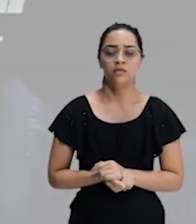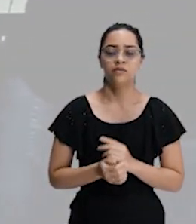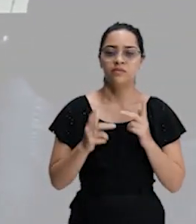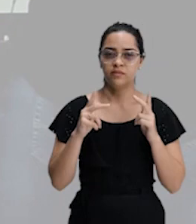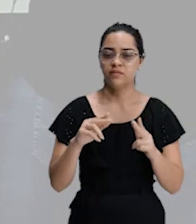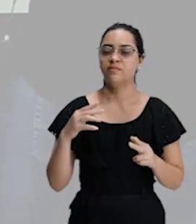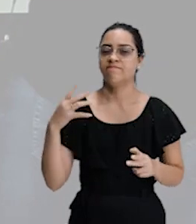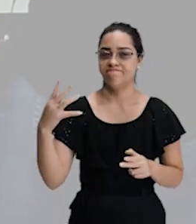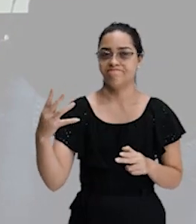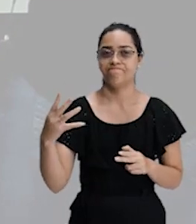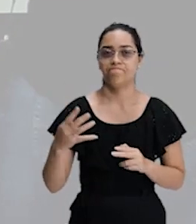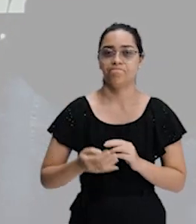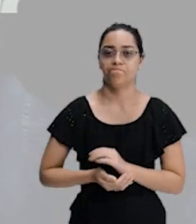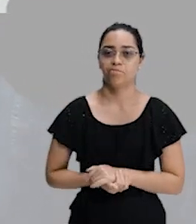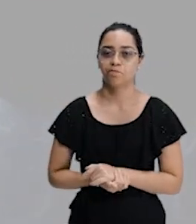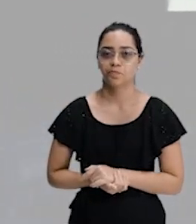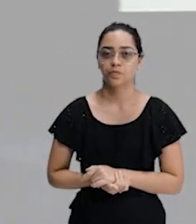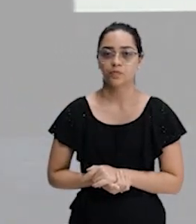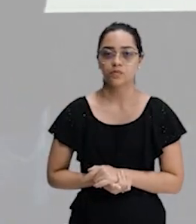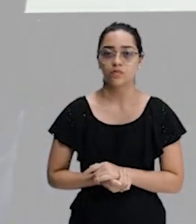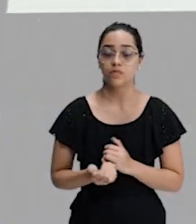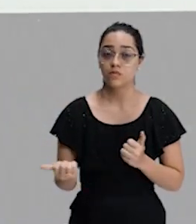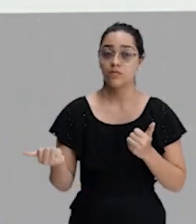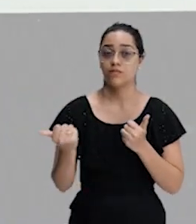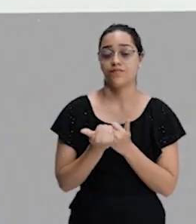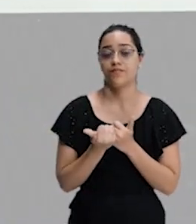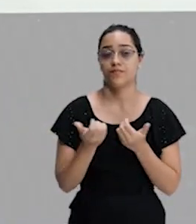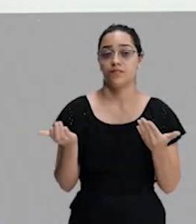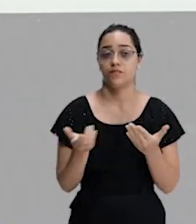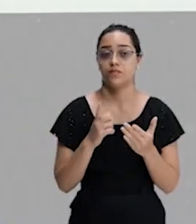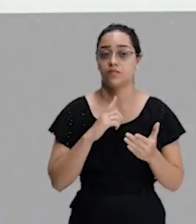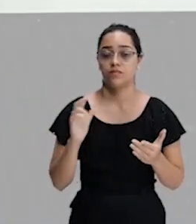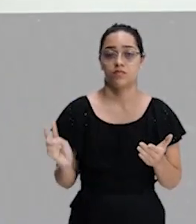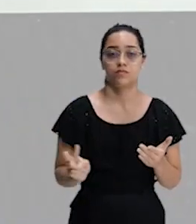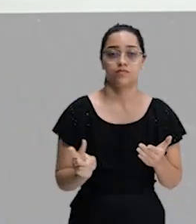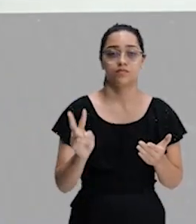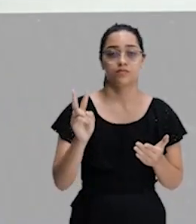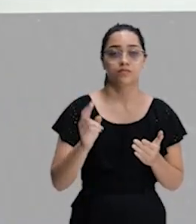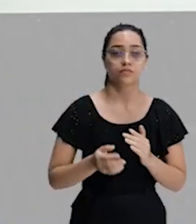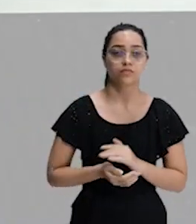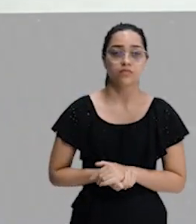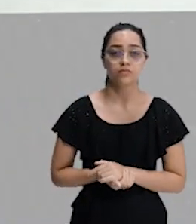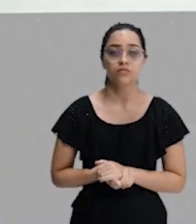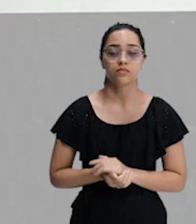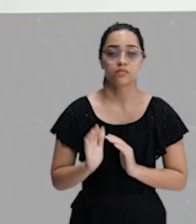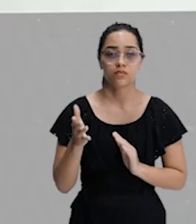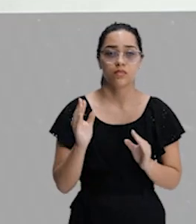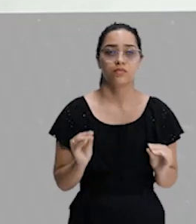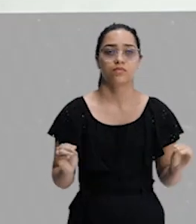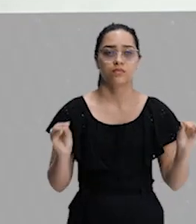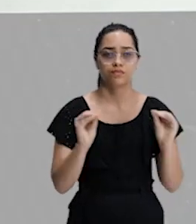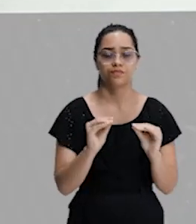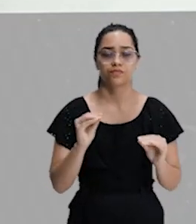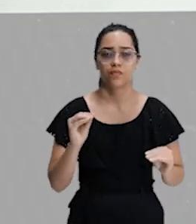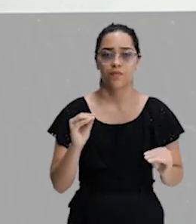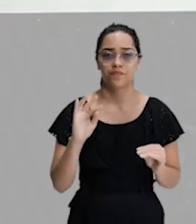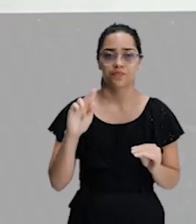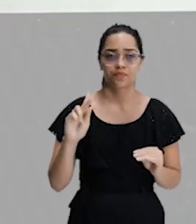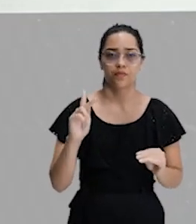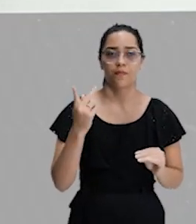é 4. Vamos substituir esses valores aqui. Eu já botei aqui o